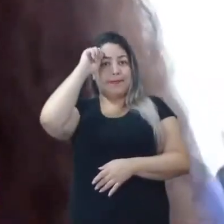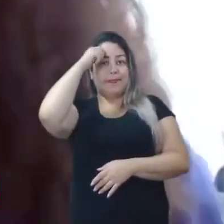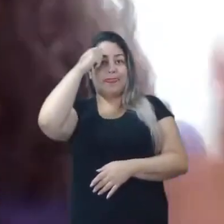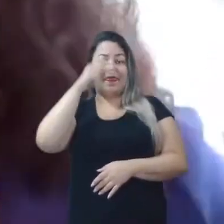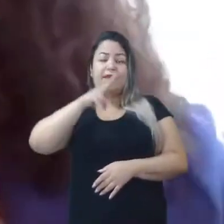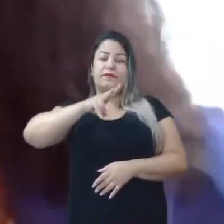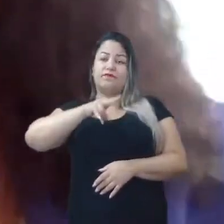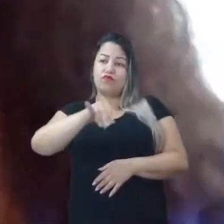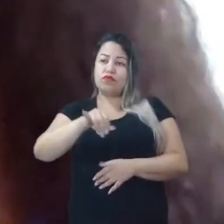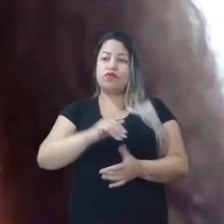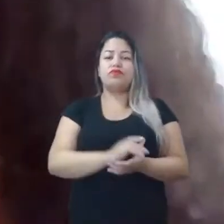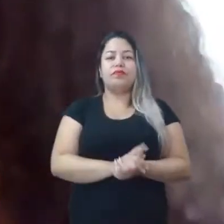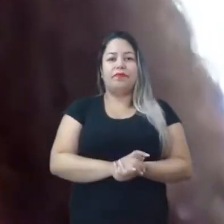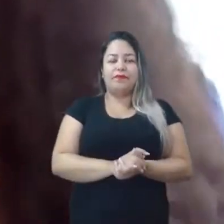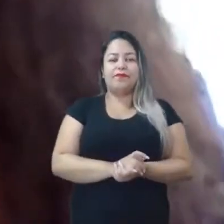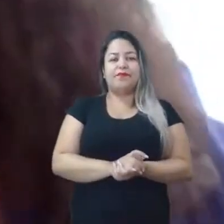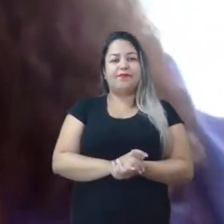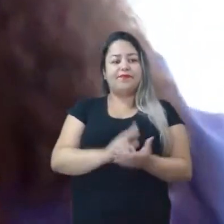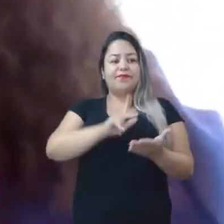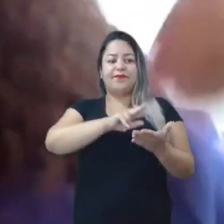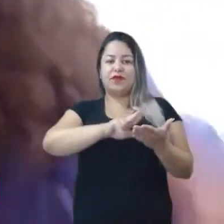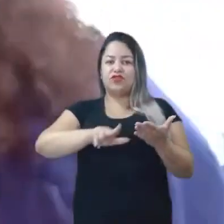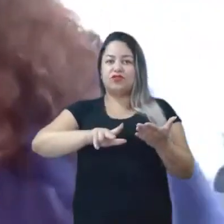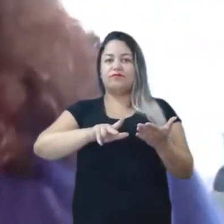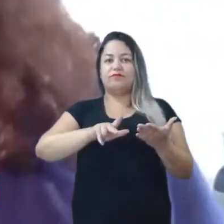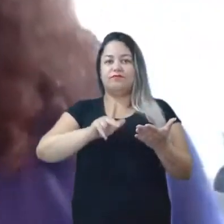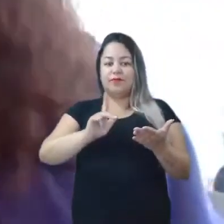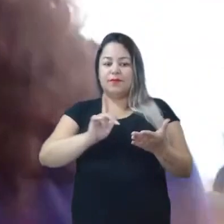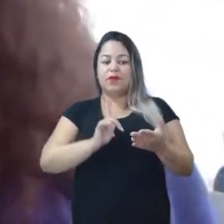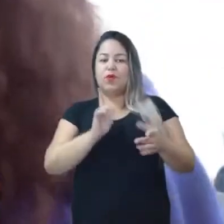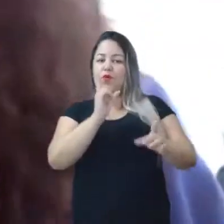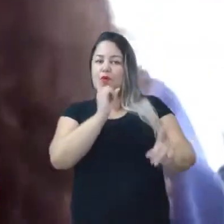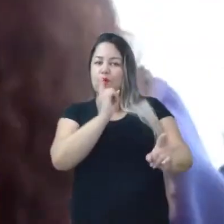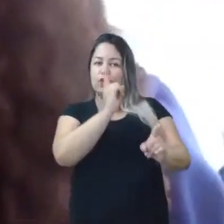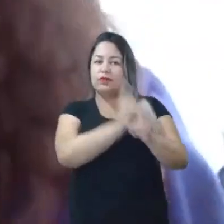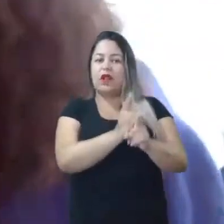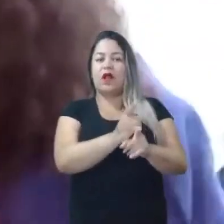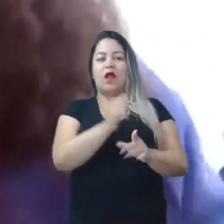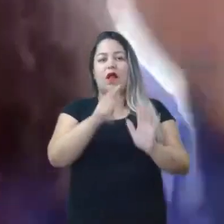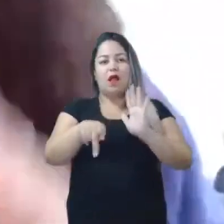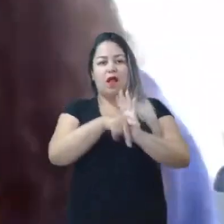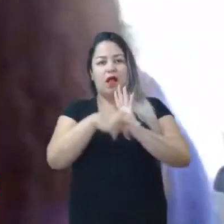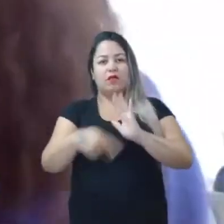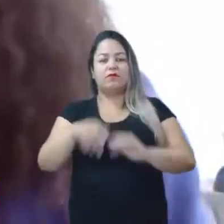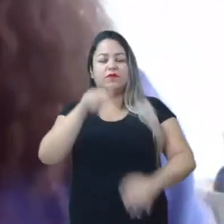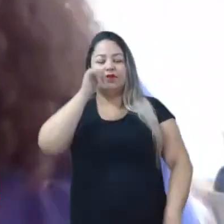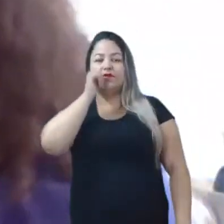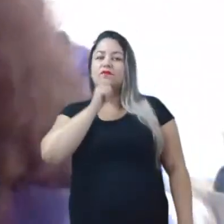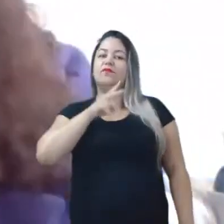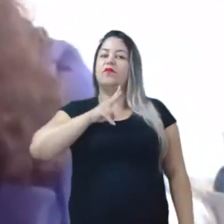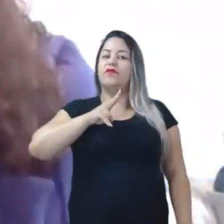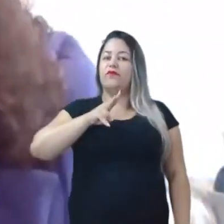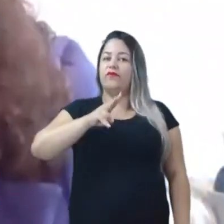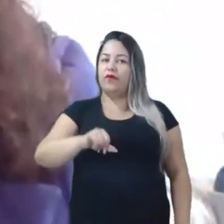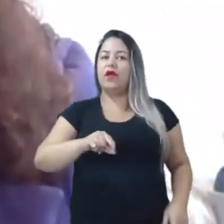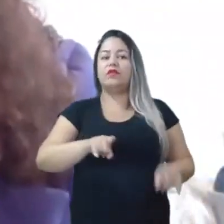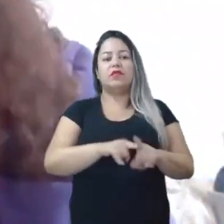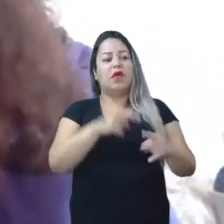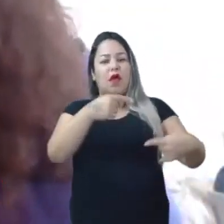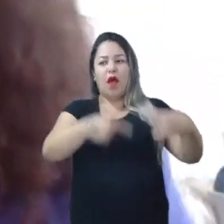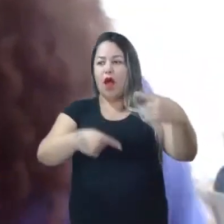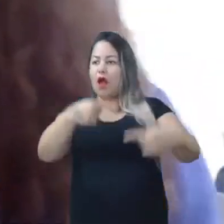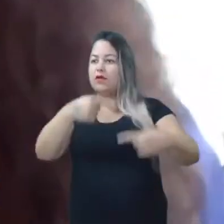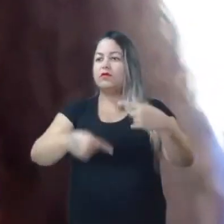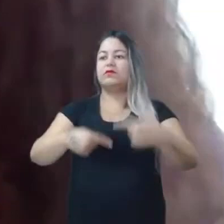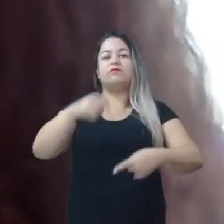para o recorte de gênero, a gente identifica que são as mulheres. E quando a gente vai para dentro do debate com as